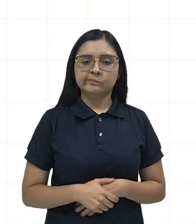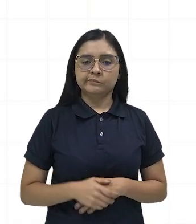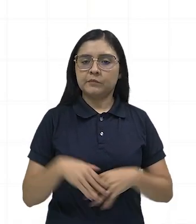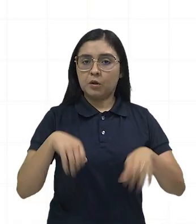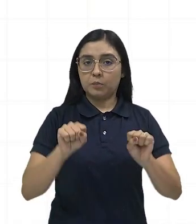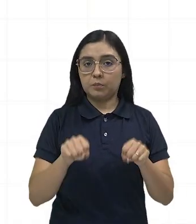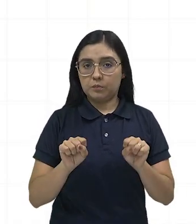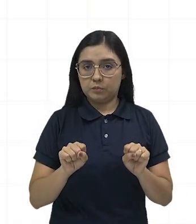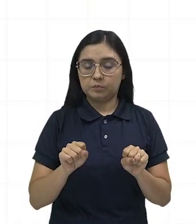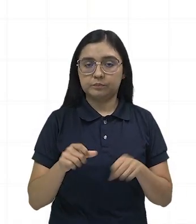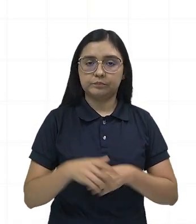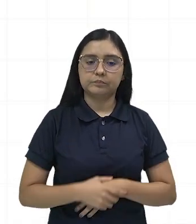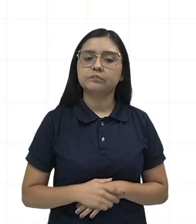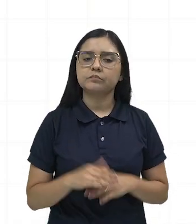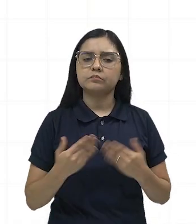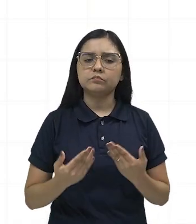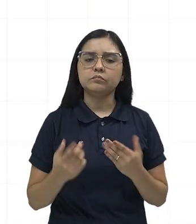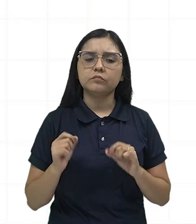motocicletas,